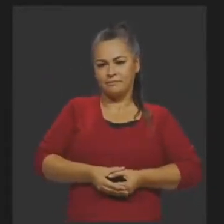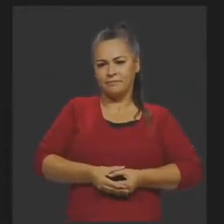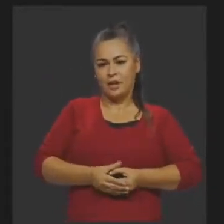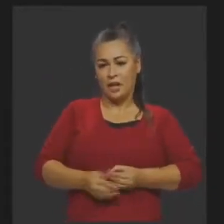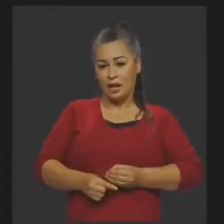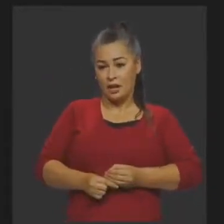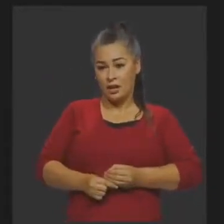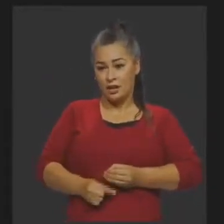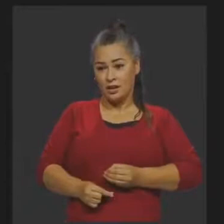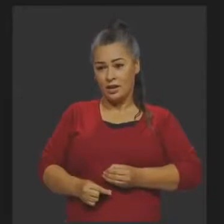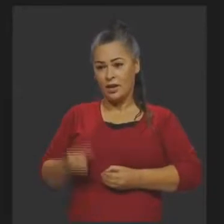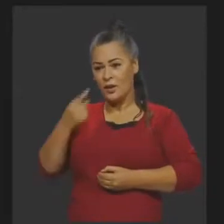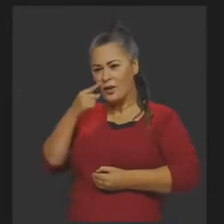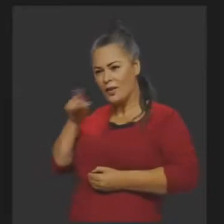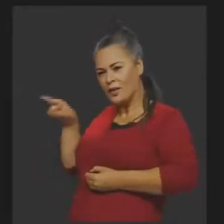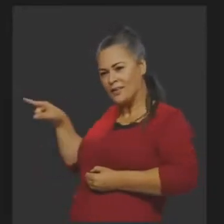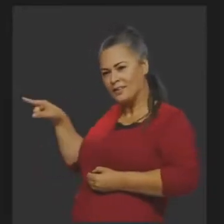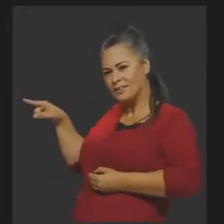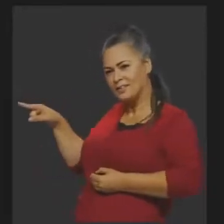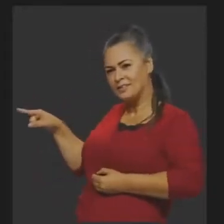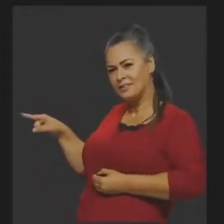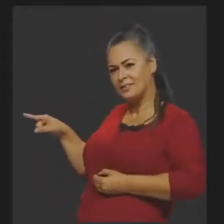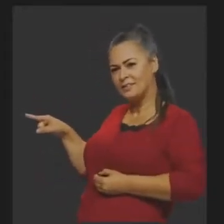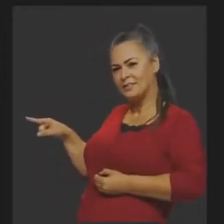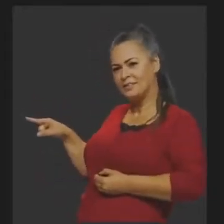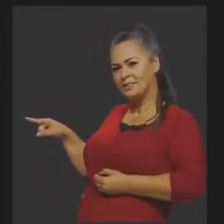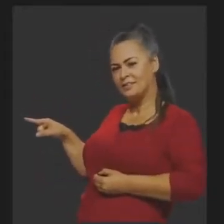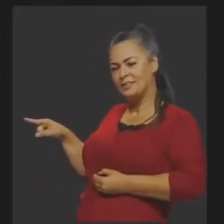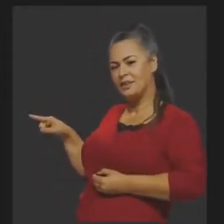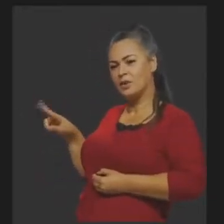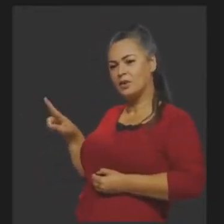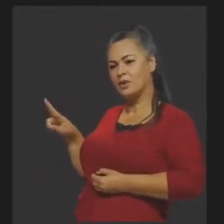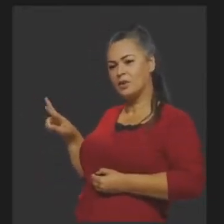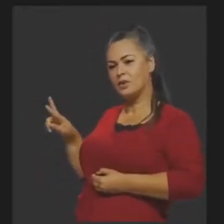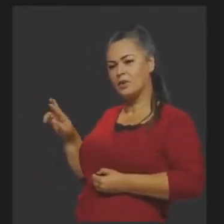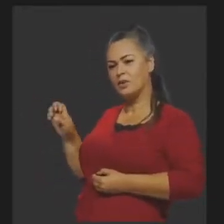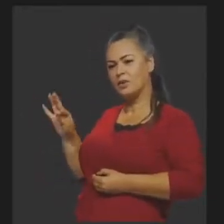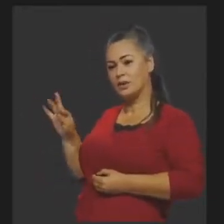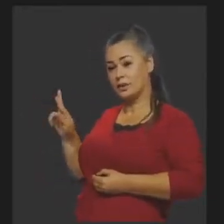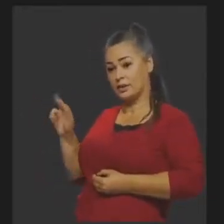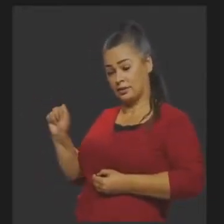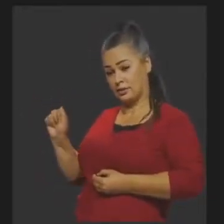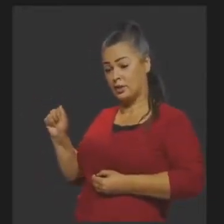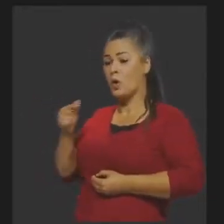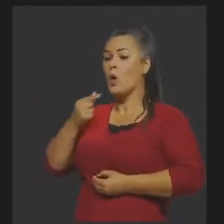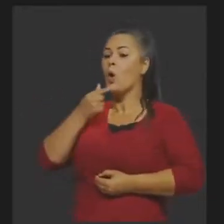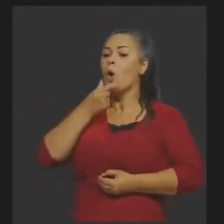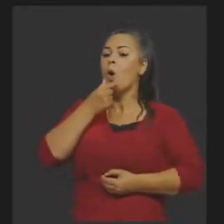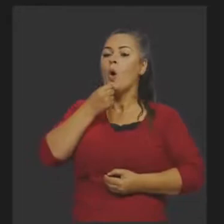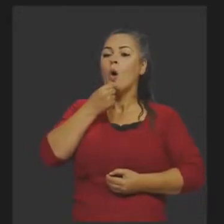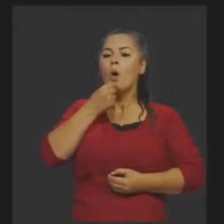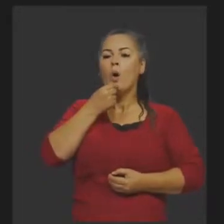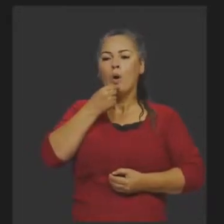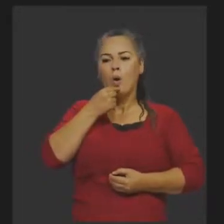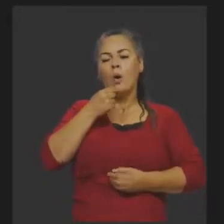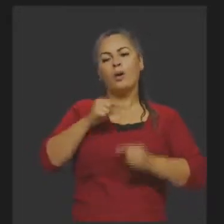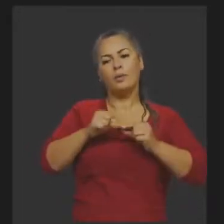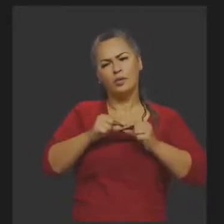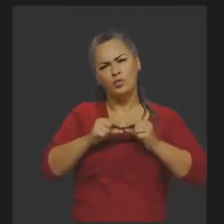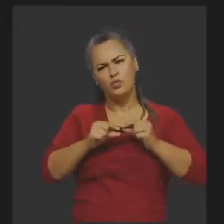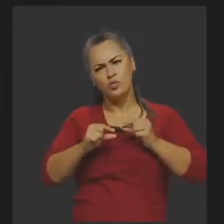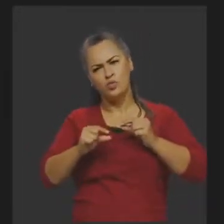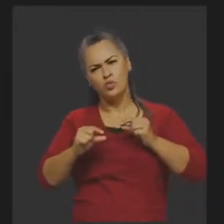mostrando apenas um pedacinho do canal da uretra, que no homem ele a uretra é muito mais comprida do que a da